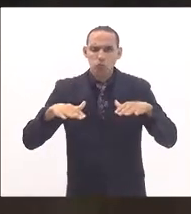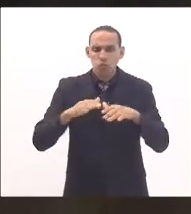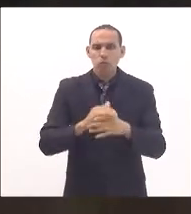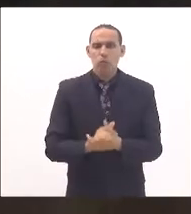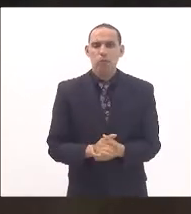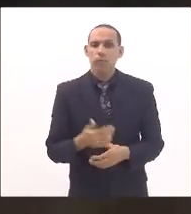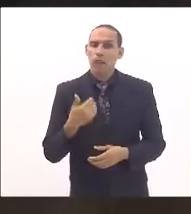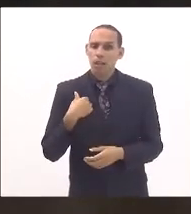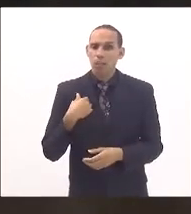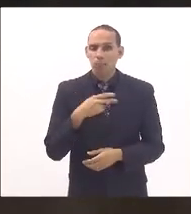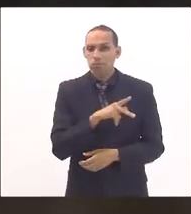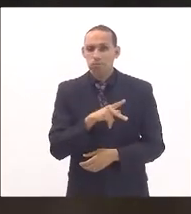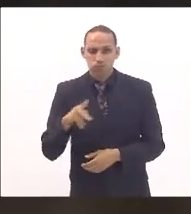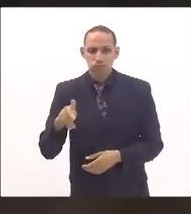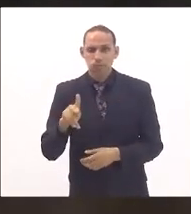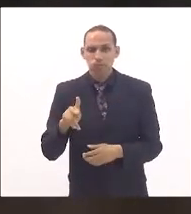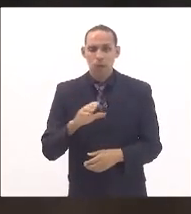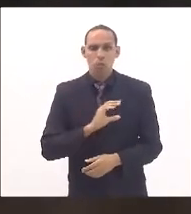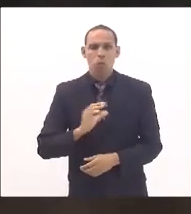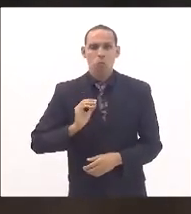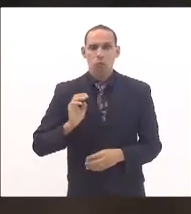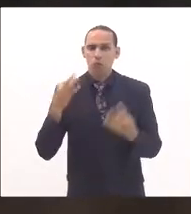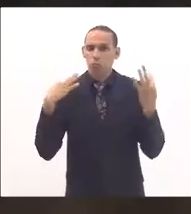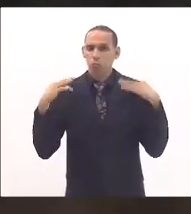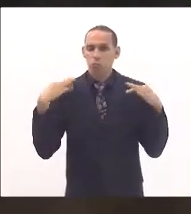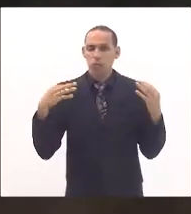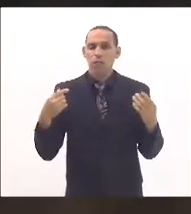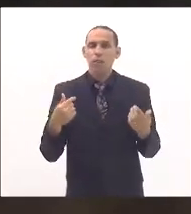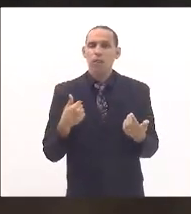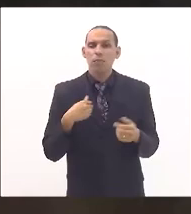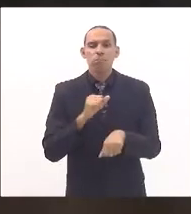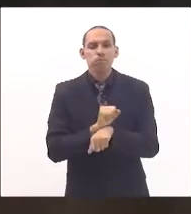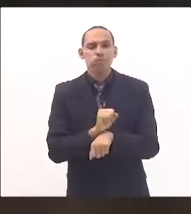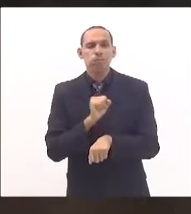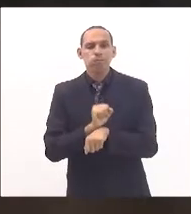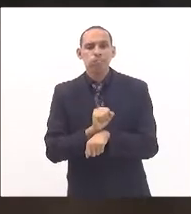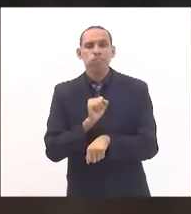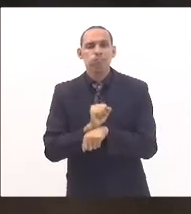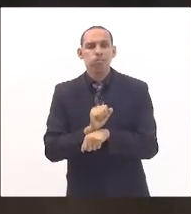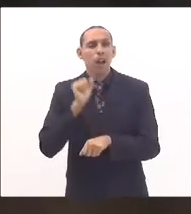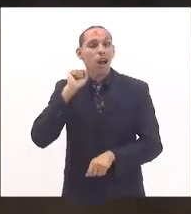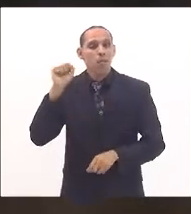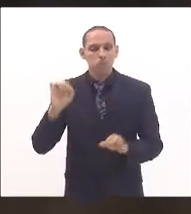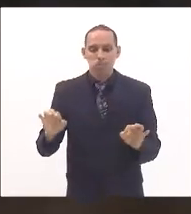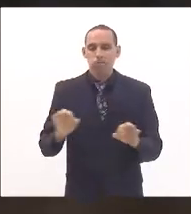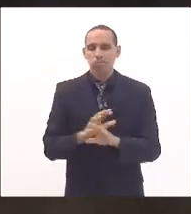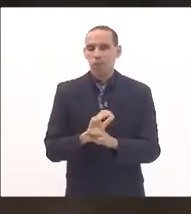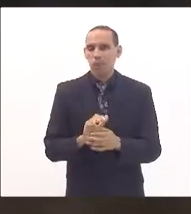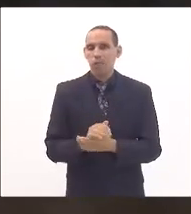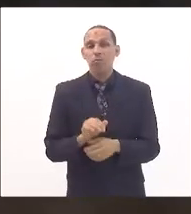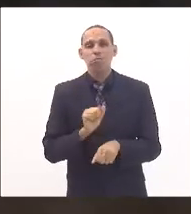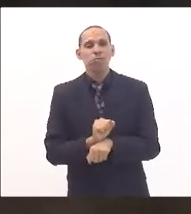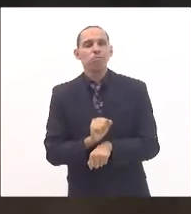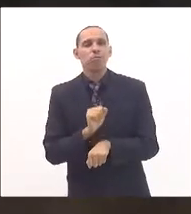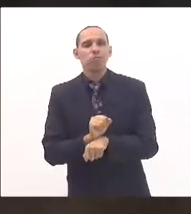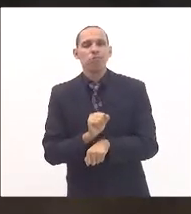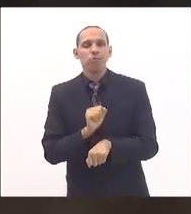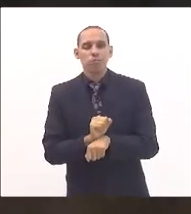eu, como presidente da Comissão de Turismo, eu aguardei o final de abril, aguardei